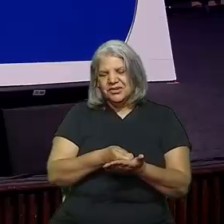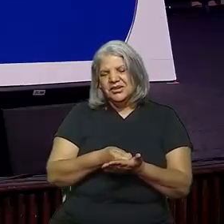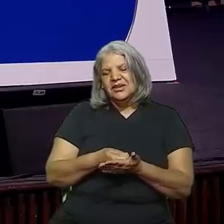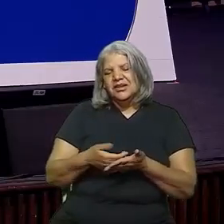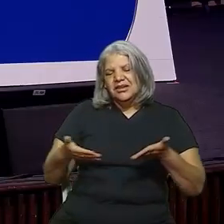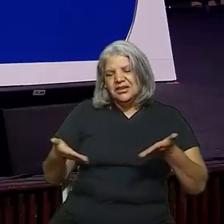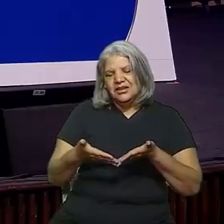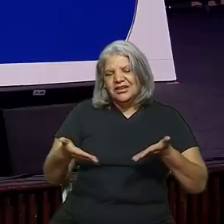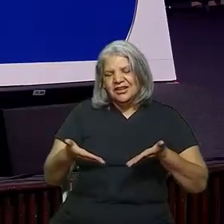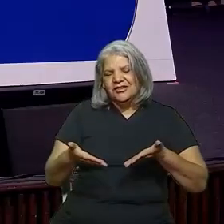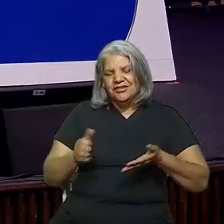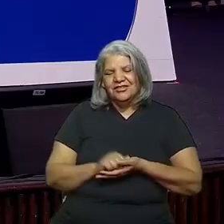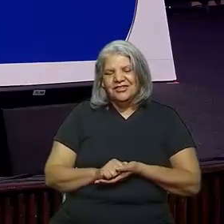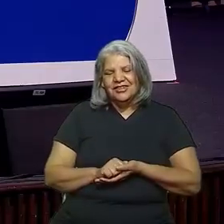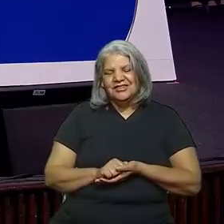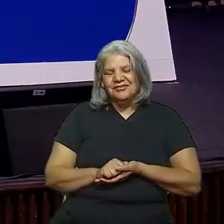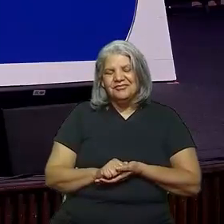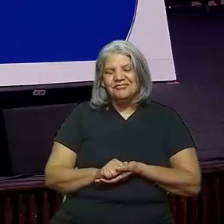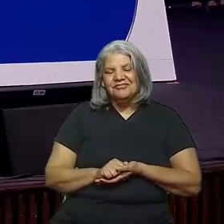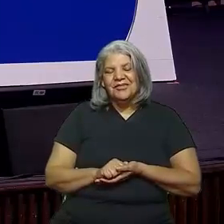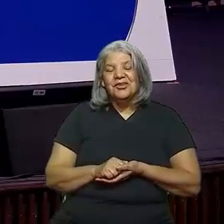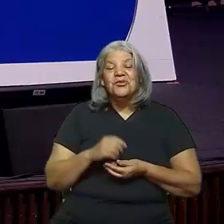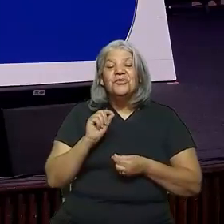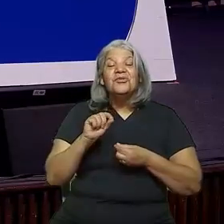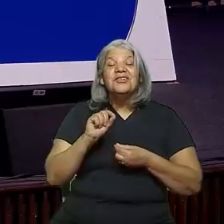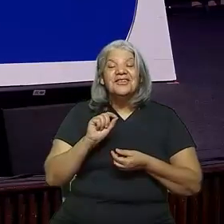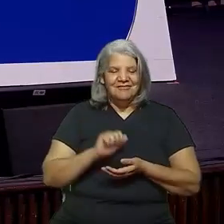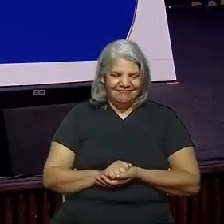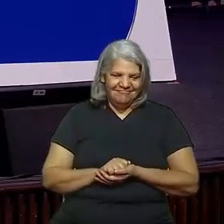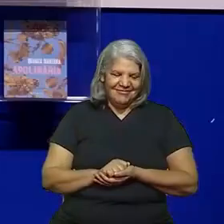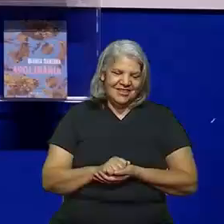que encruzilhada nós estamos?